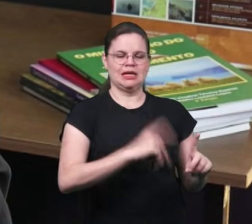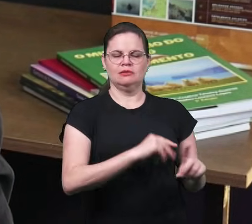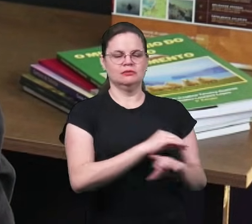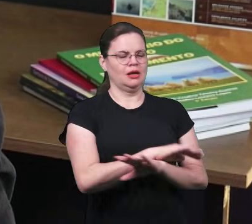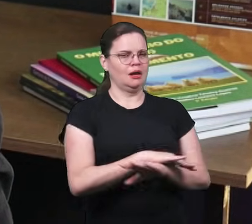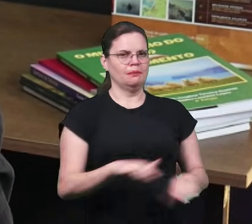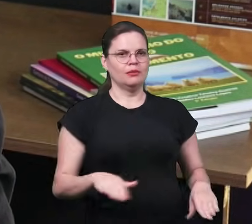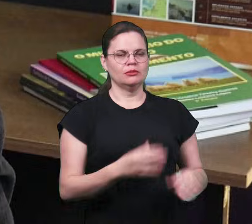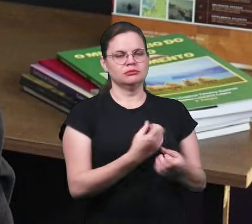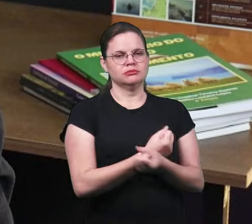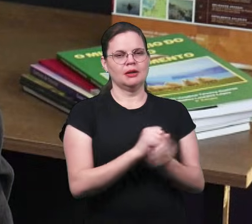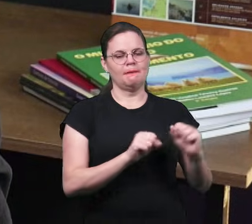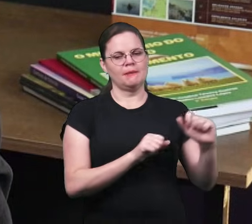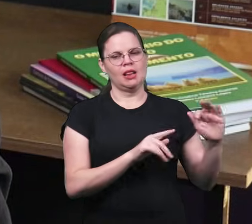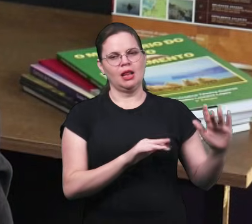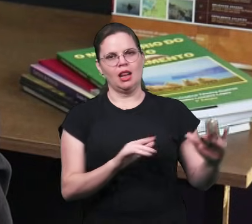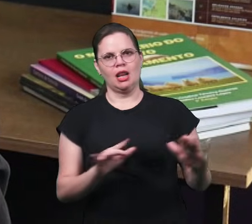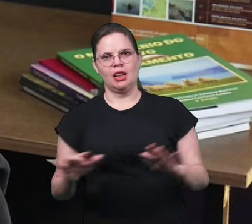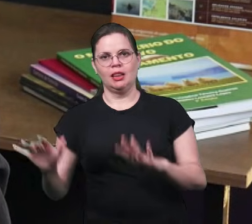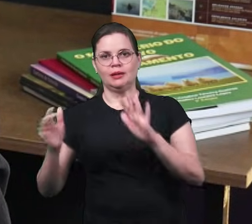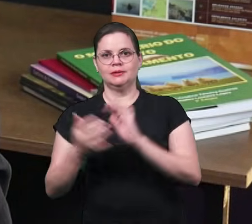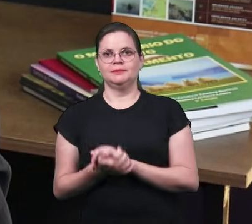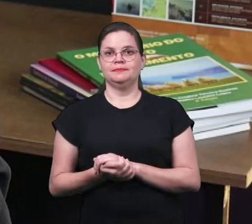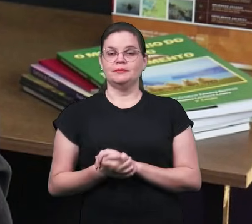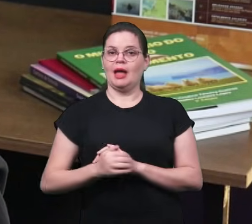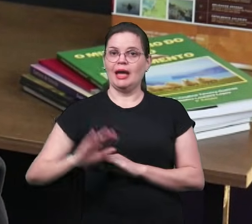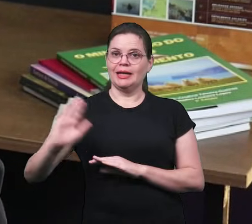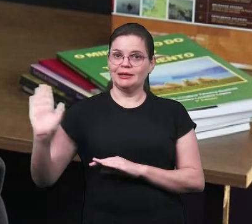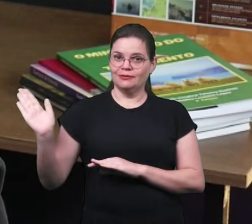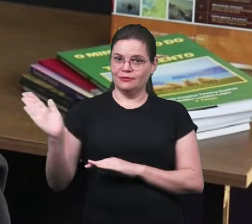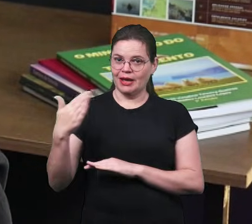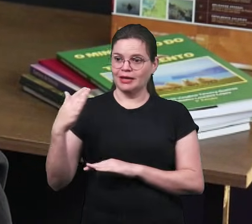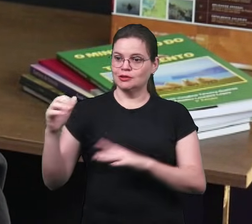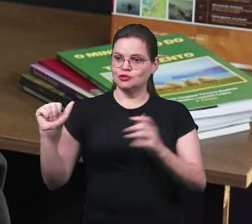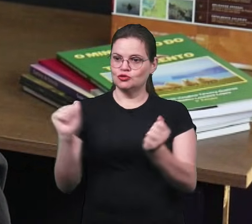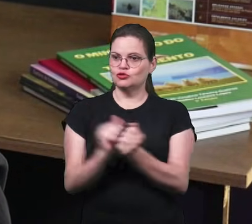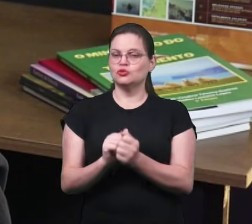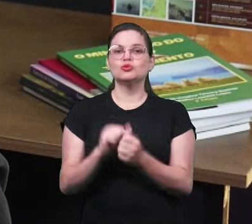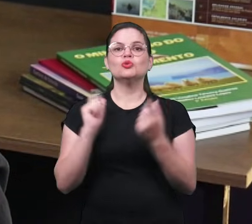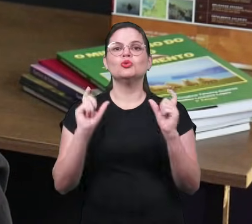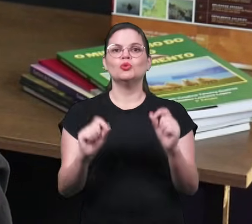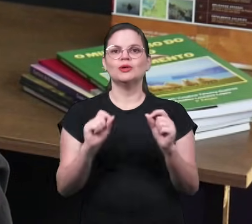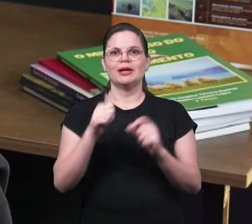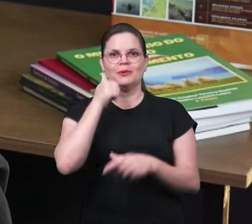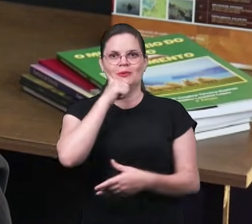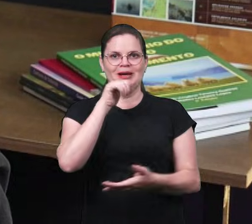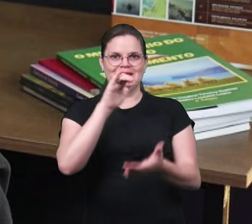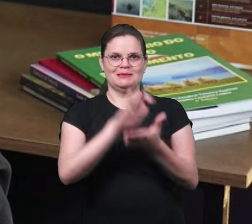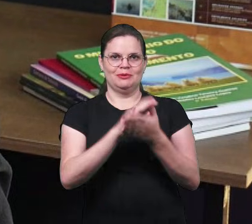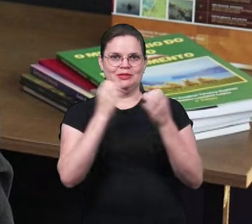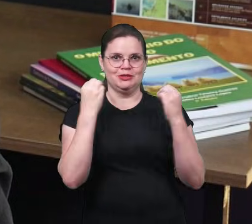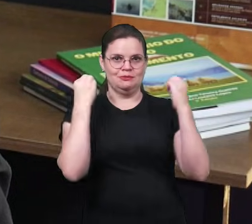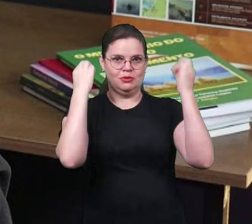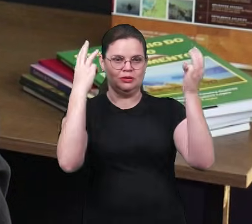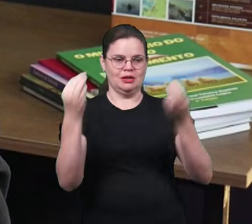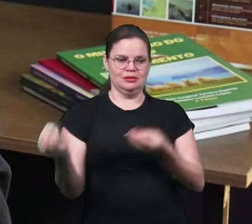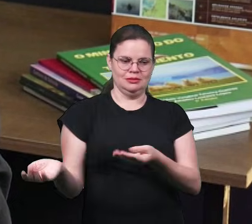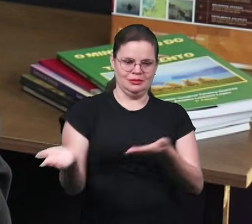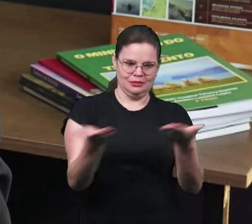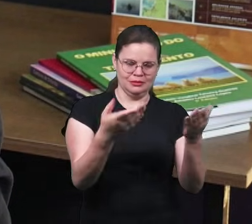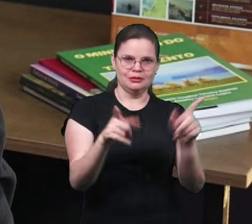Egito, e ele traz a família de Moisés, né, a esposa e os filhos, né? Sim. Isso nos faz lembrar a realidade dos